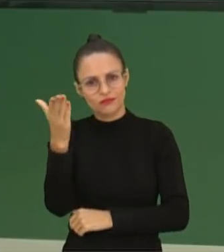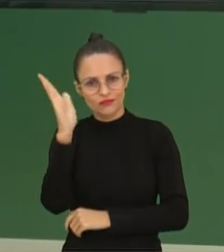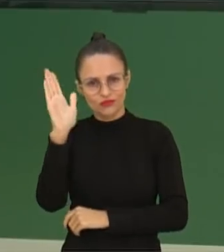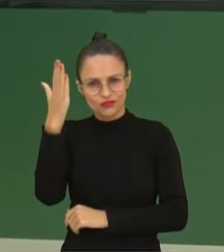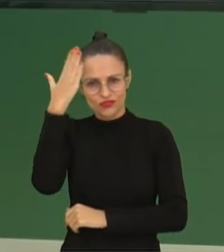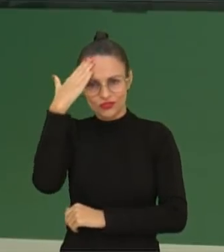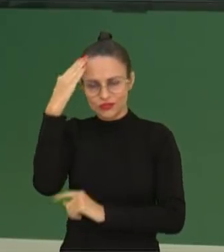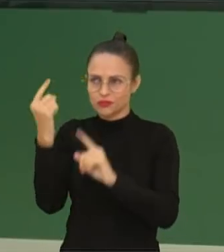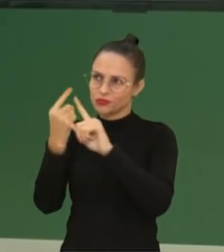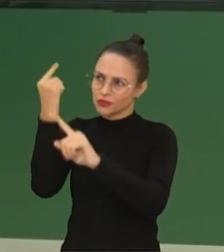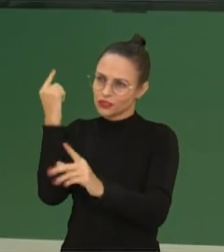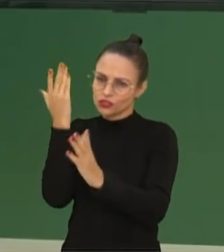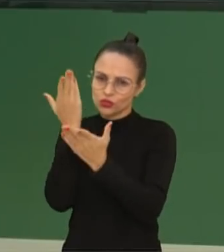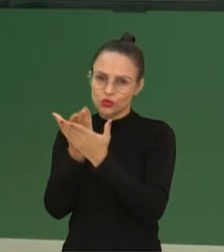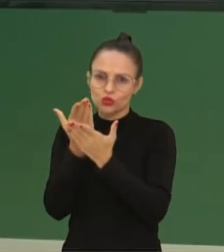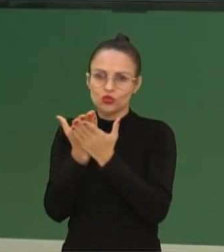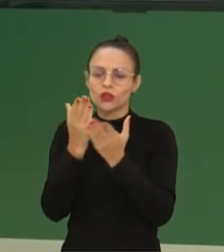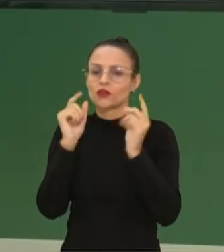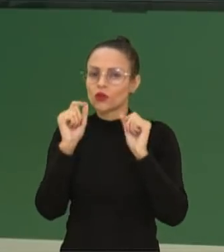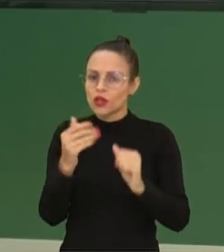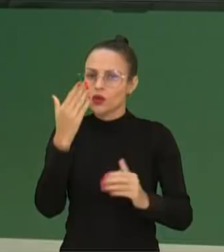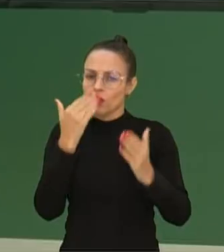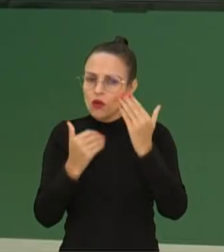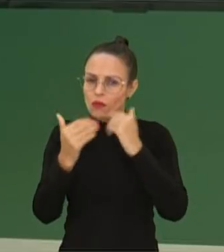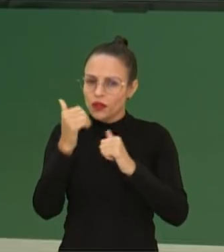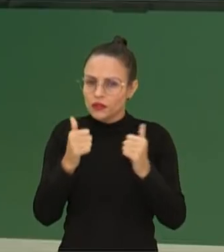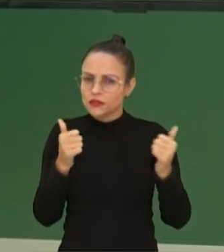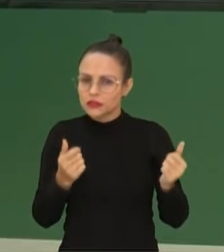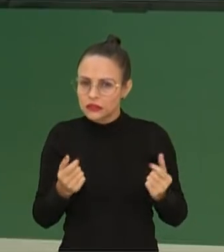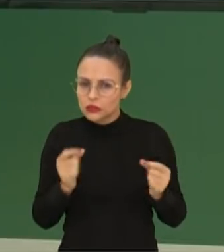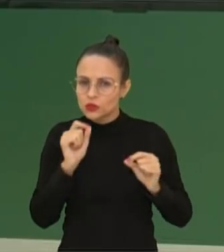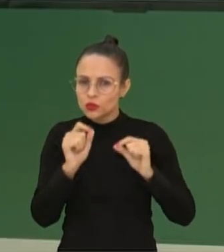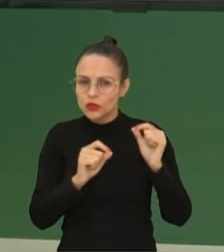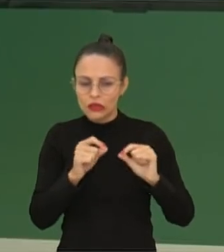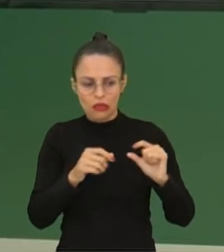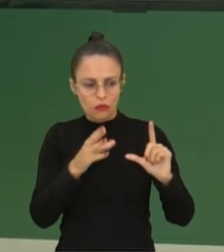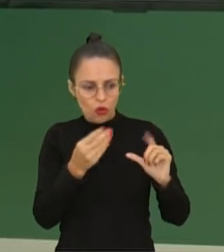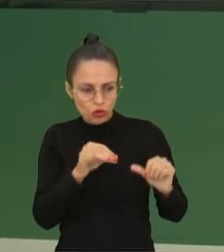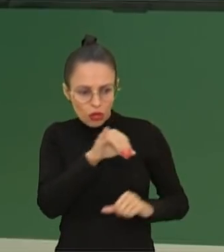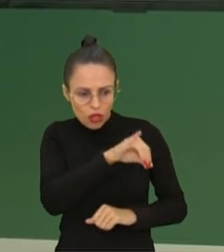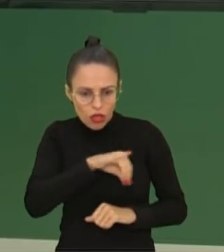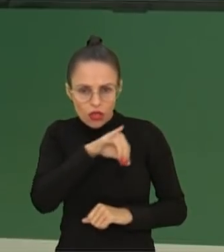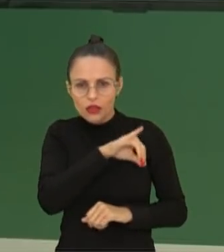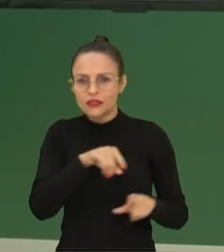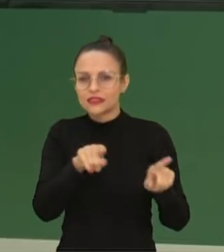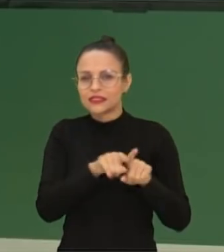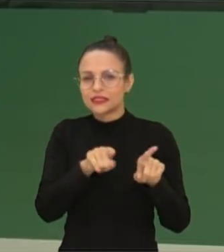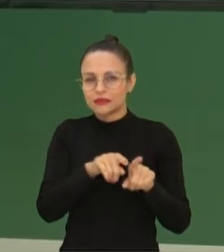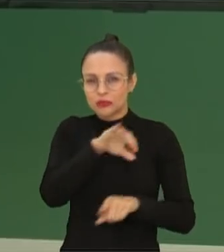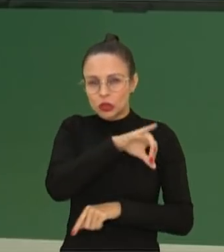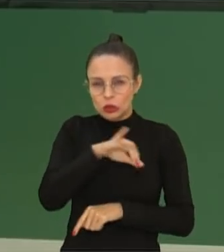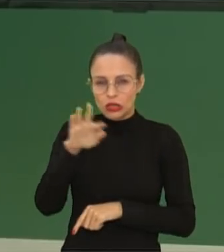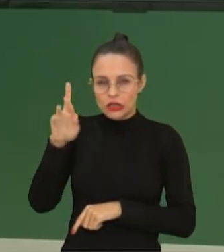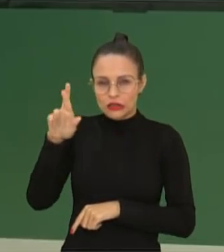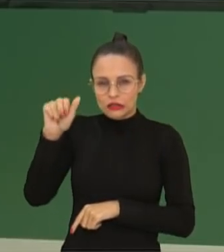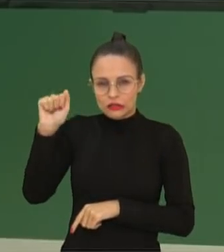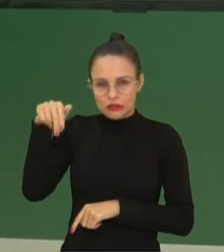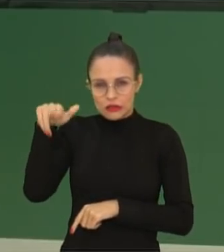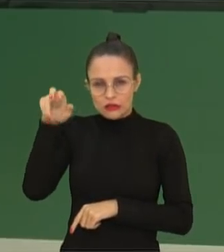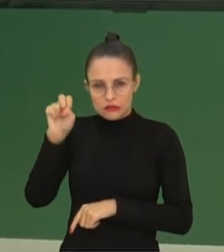nós já estudamos, né? Uma alimentação muito rica em gorduras, principalmente as gorduras trans, né?